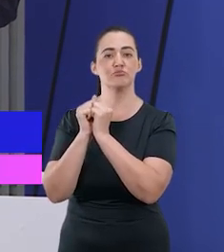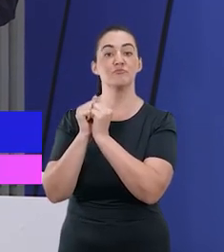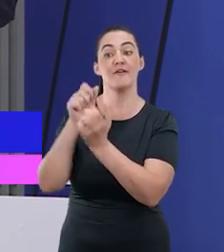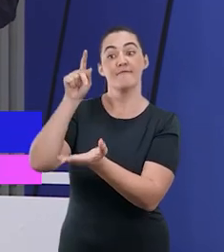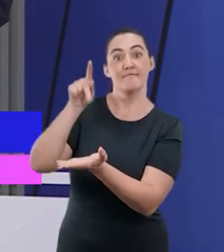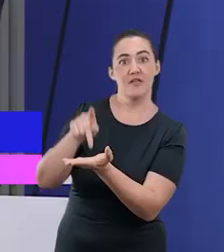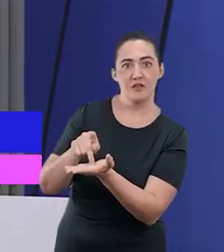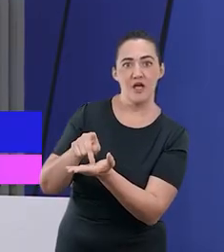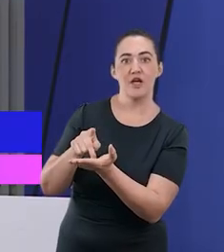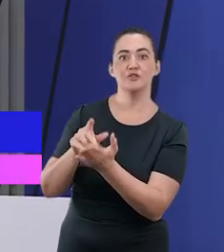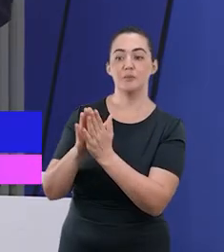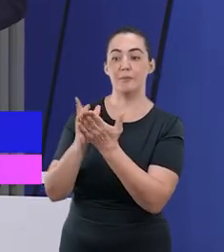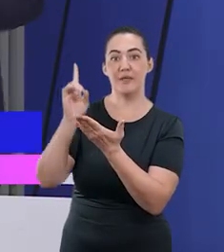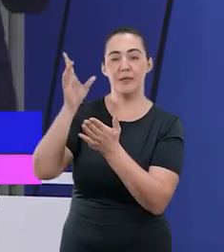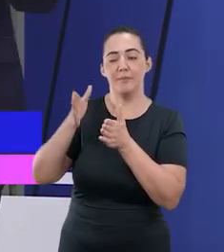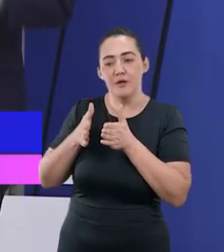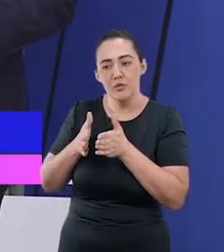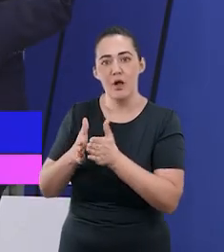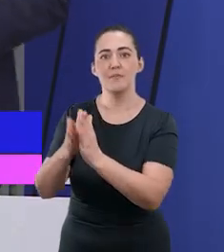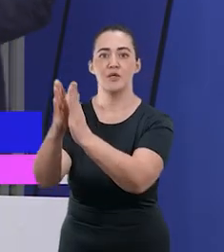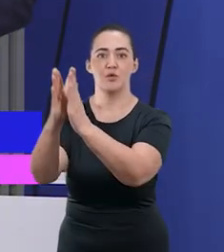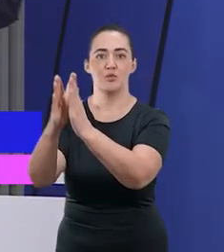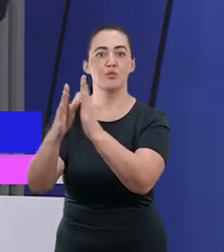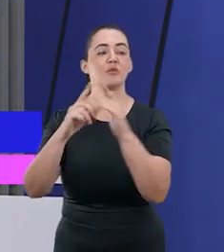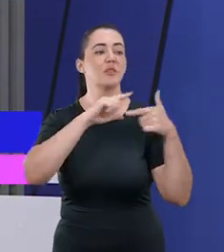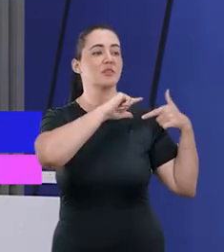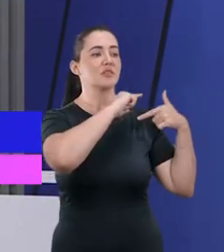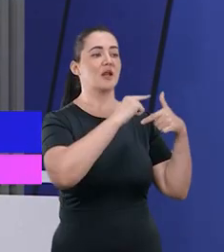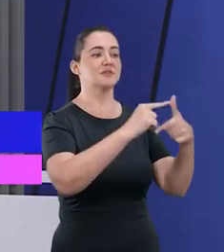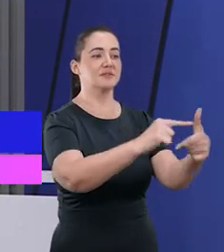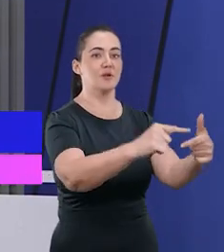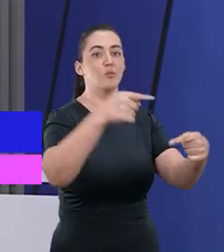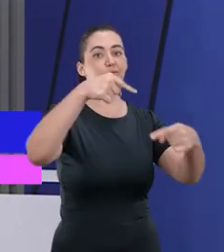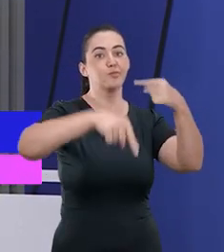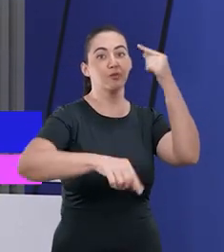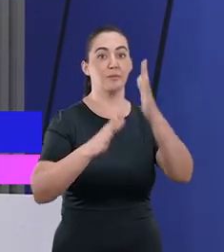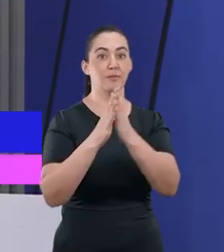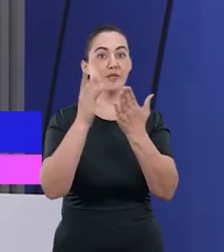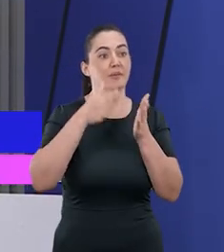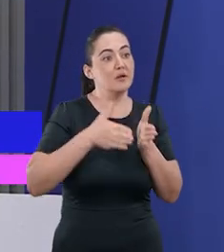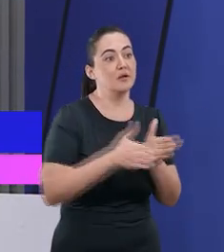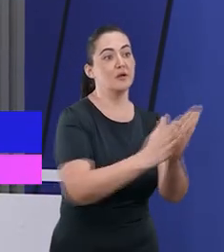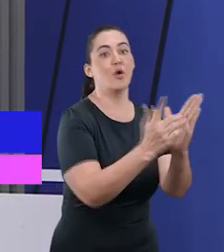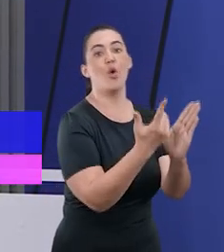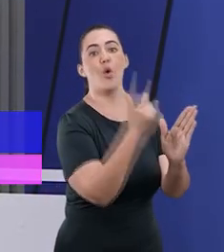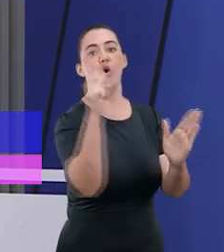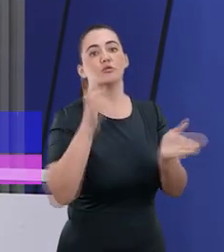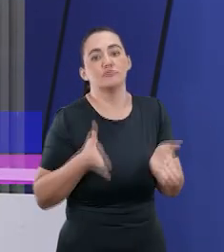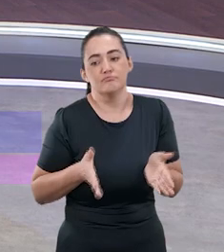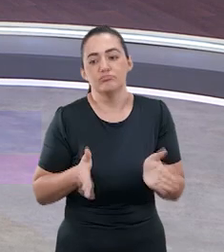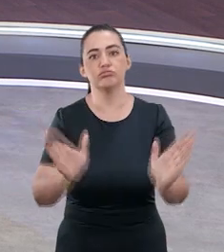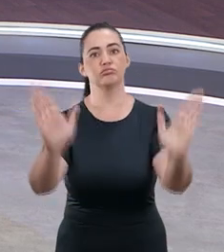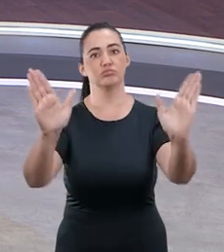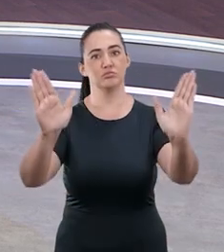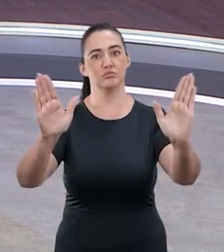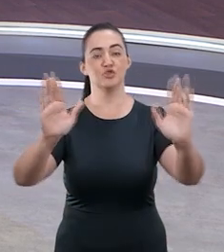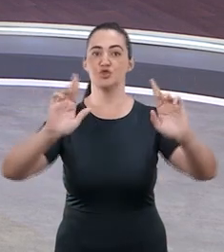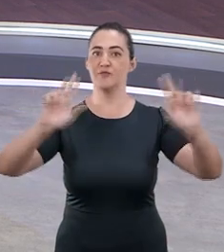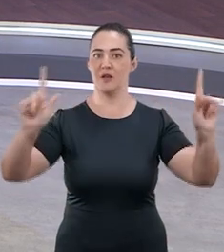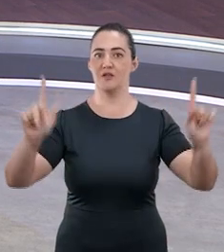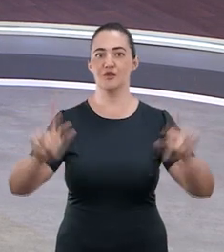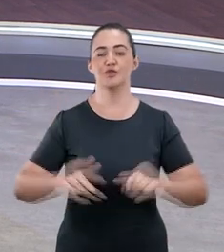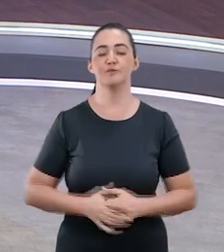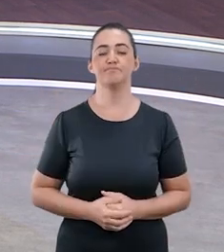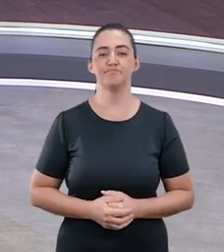esta verdade da palavra do Senhor é a verdade que vai mostrar para você exatamente qual é o caminho. Eu gosto muito